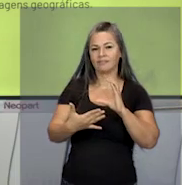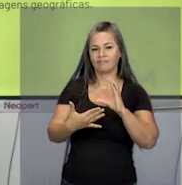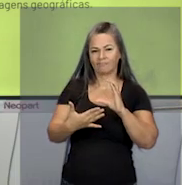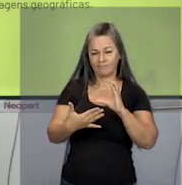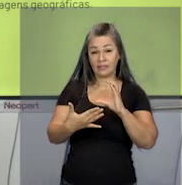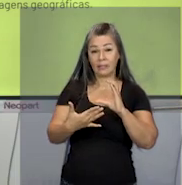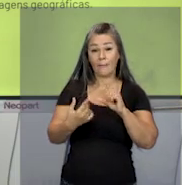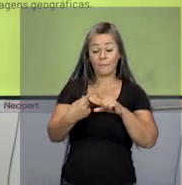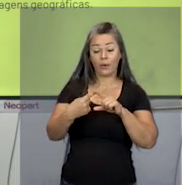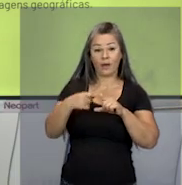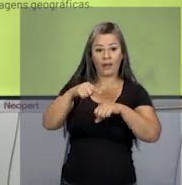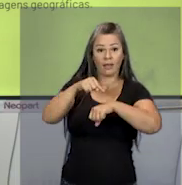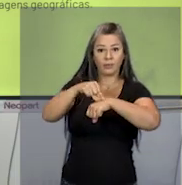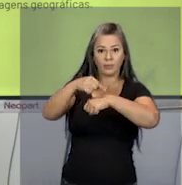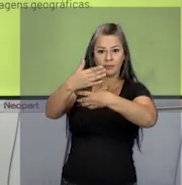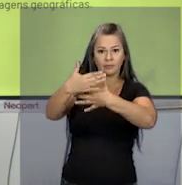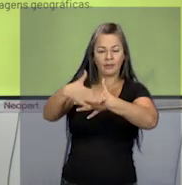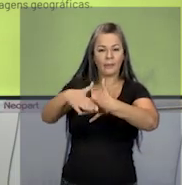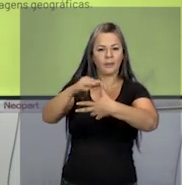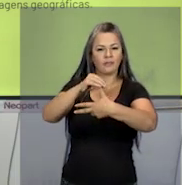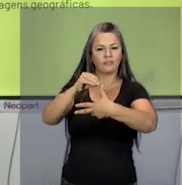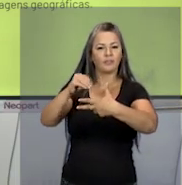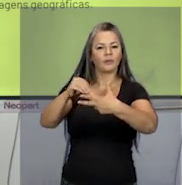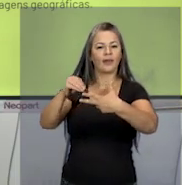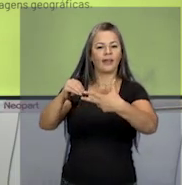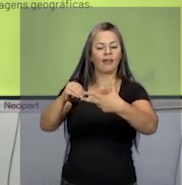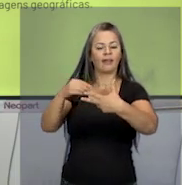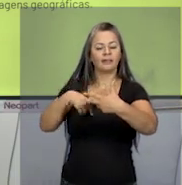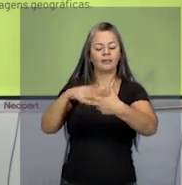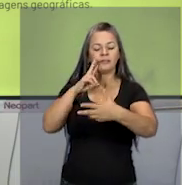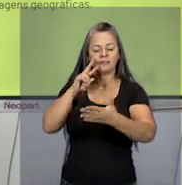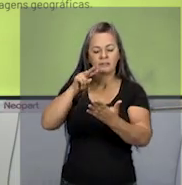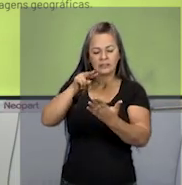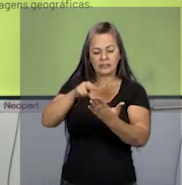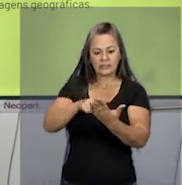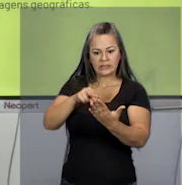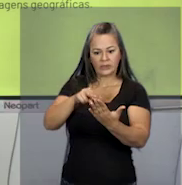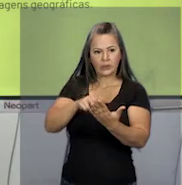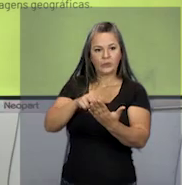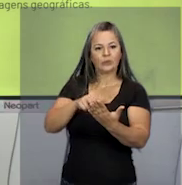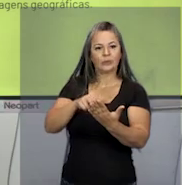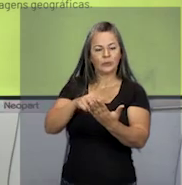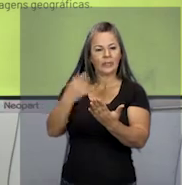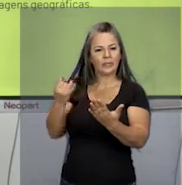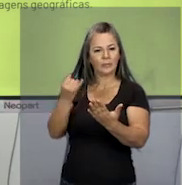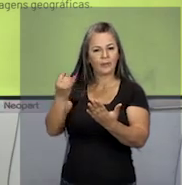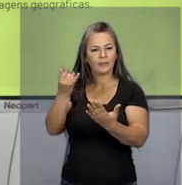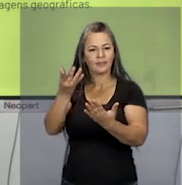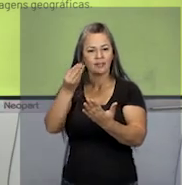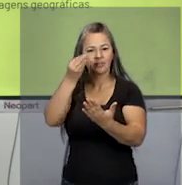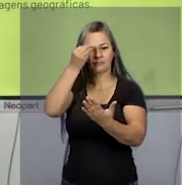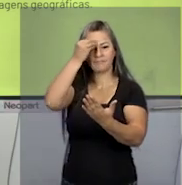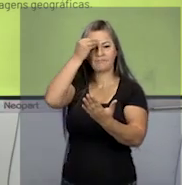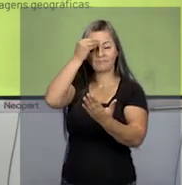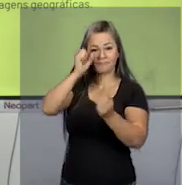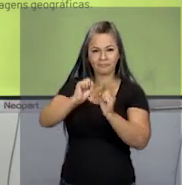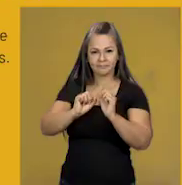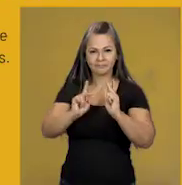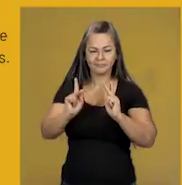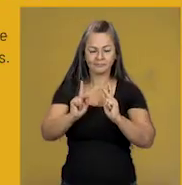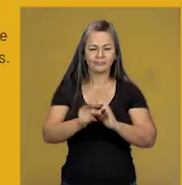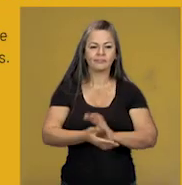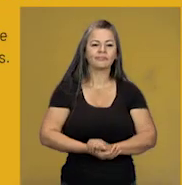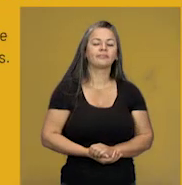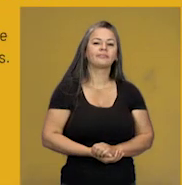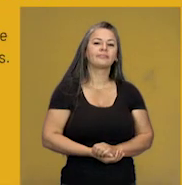ser cobrado para a prova de vocês, é aquilo que vai te exigir para a prova, um conhecimento prévio de algumas características de cada região, tá?